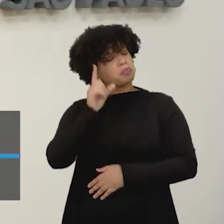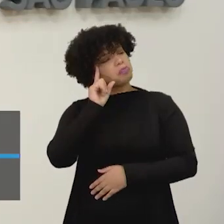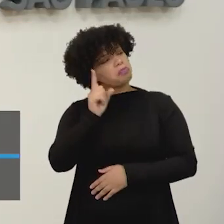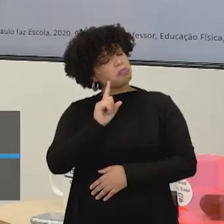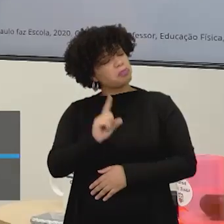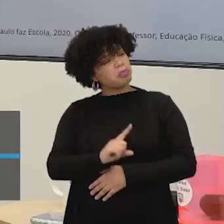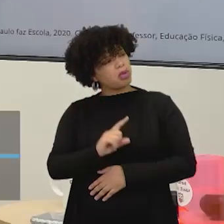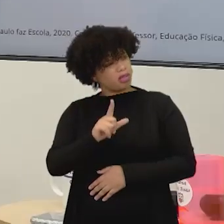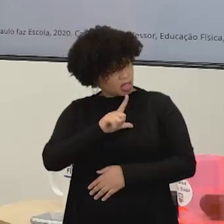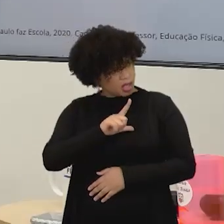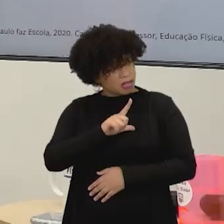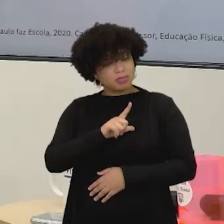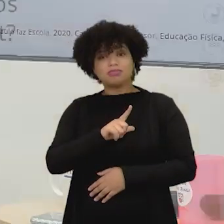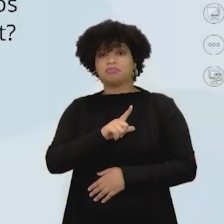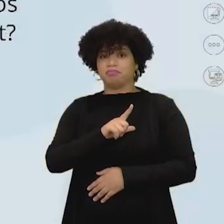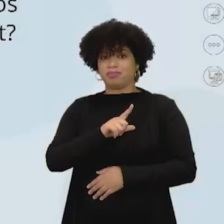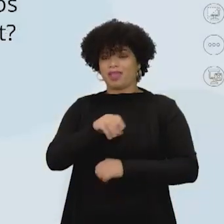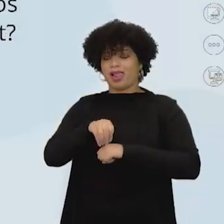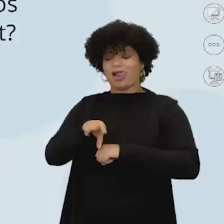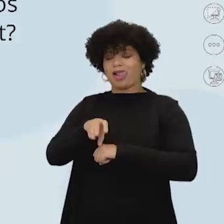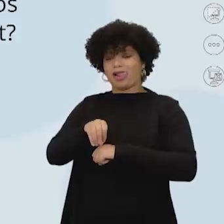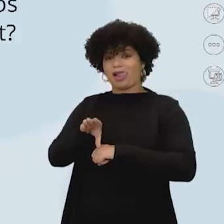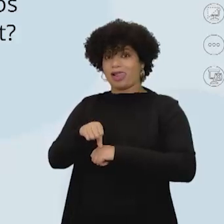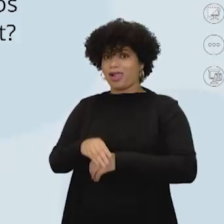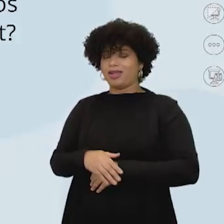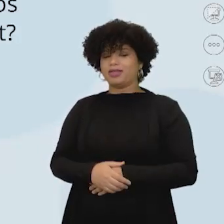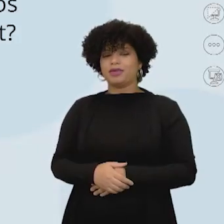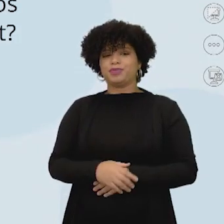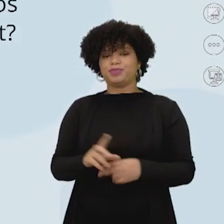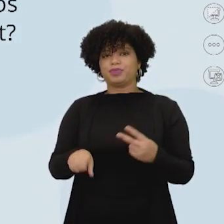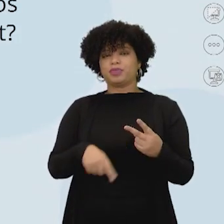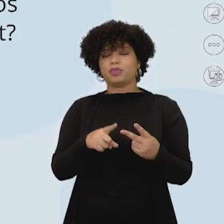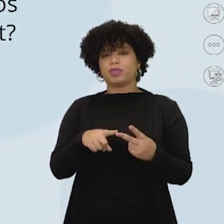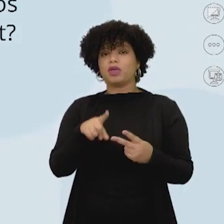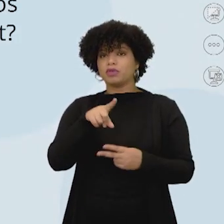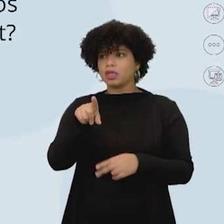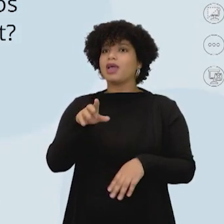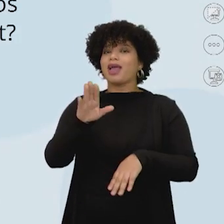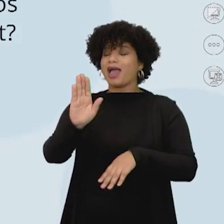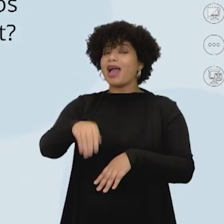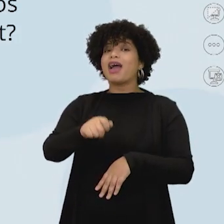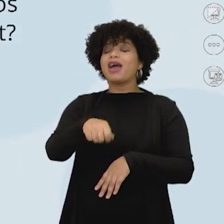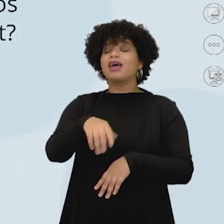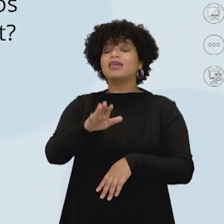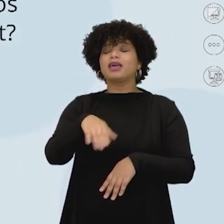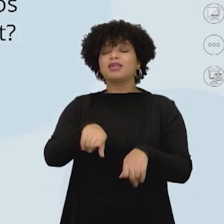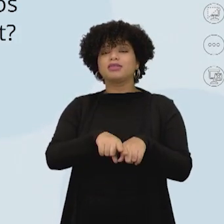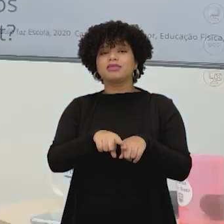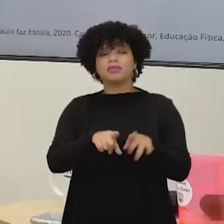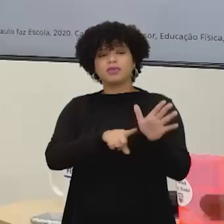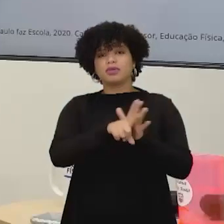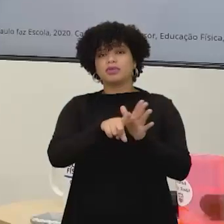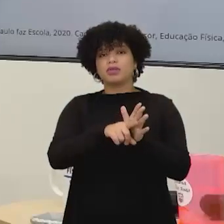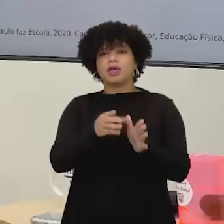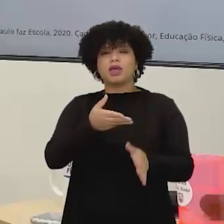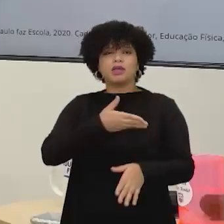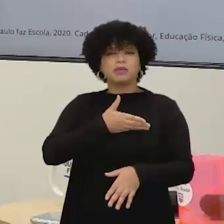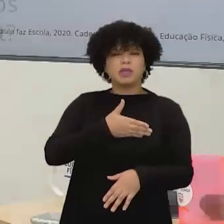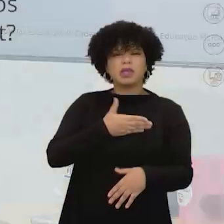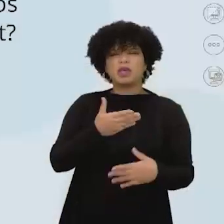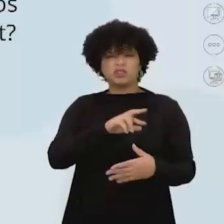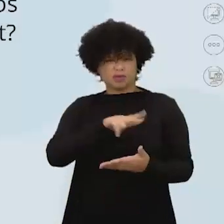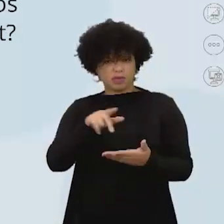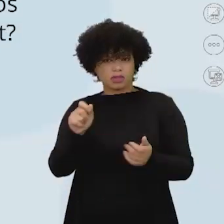respostas. Exatamente. Então vamos lá. Vocês também podem fazer essa investigação com vocês mesmo, tá? Então irem atrás de responder essas